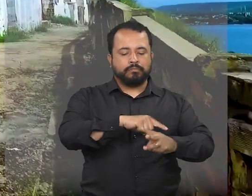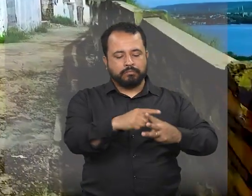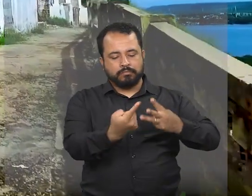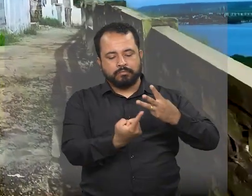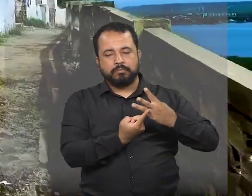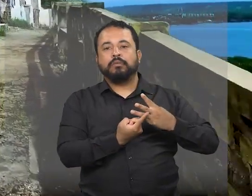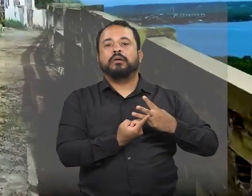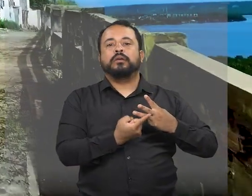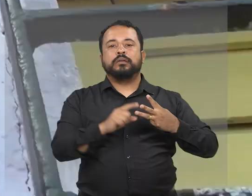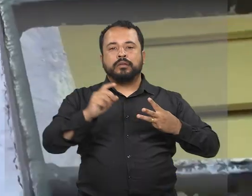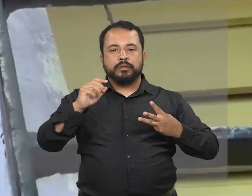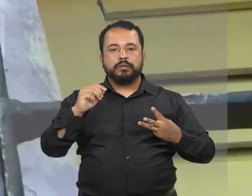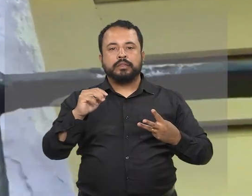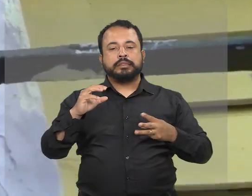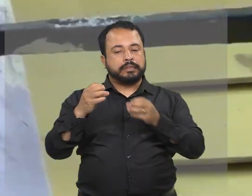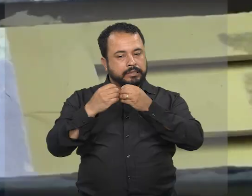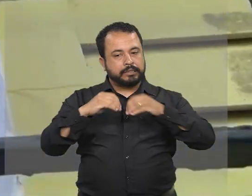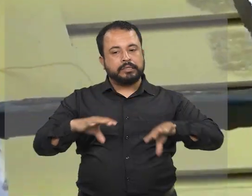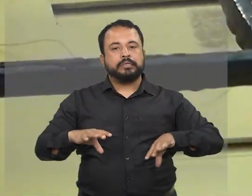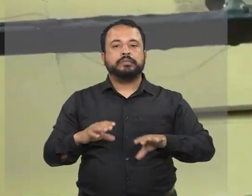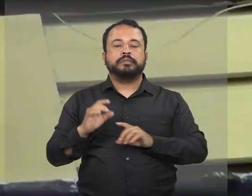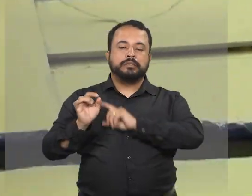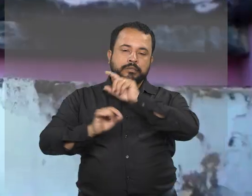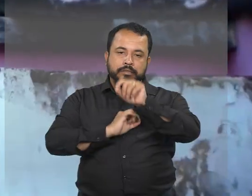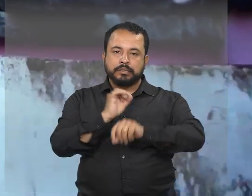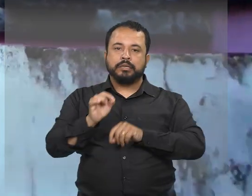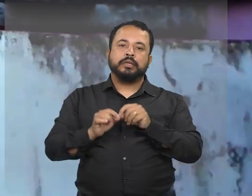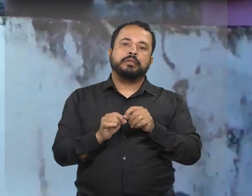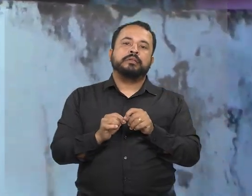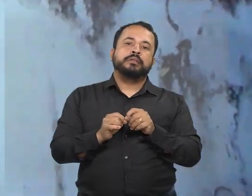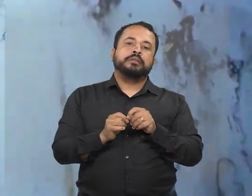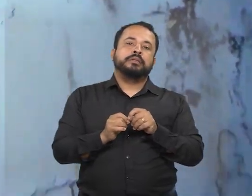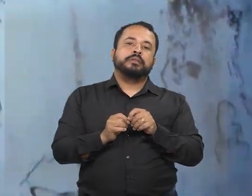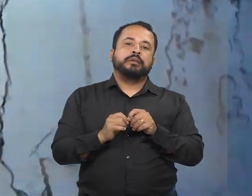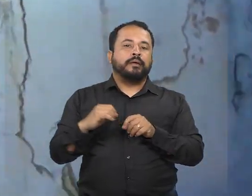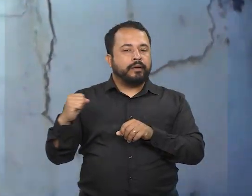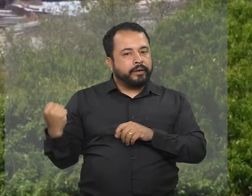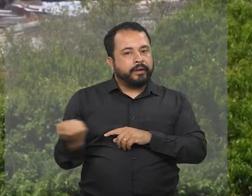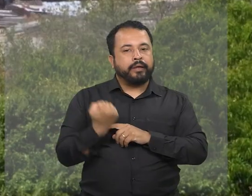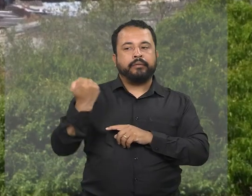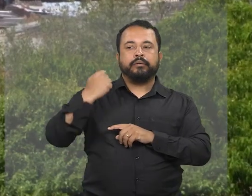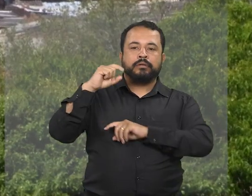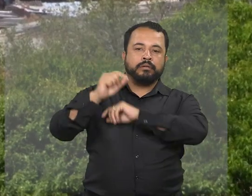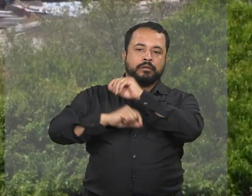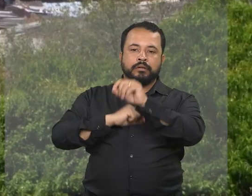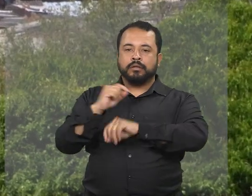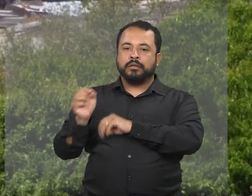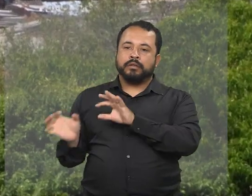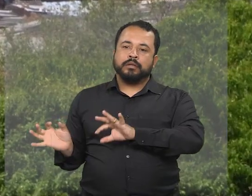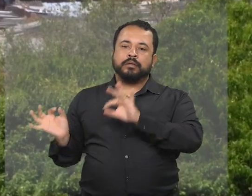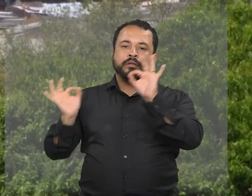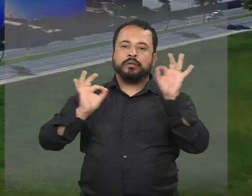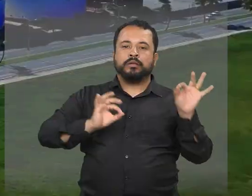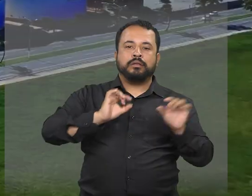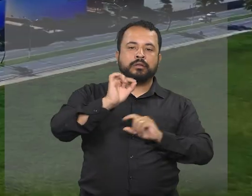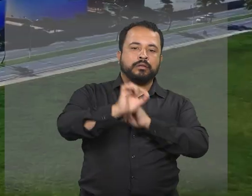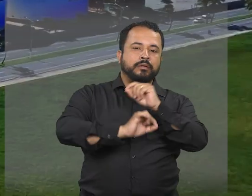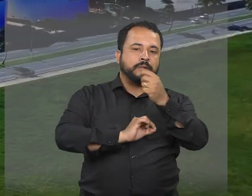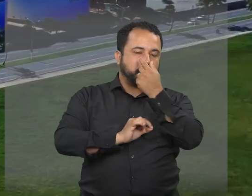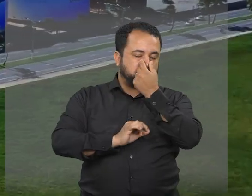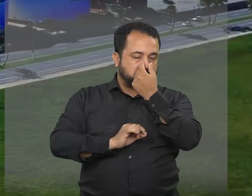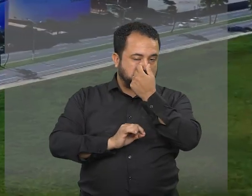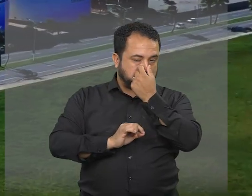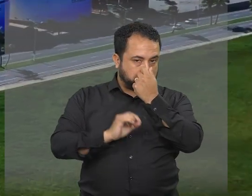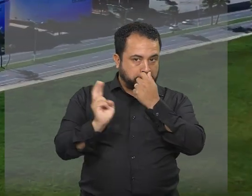e urbanísticos, além de estabelecer normas para impedir o agravamento da situação e um acompanhamento diferenciado da aplicação